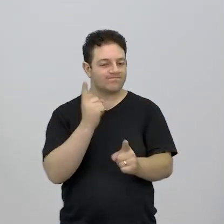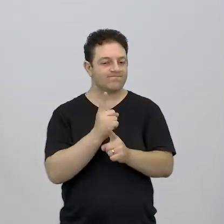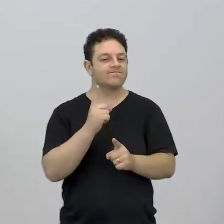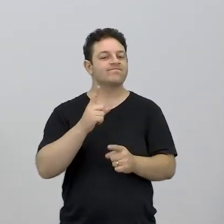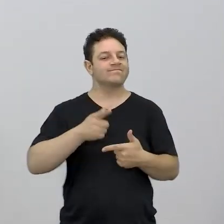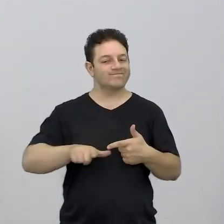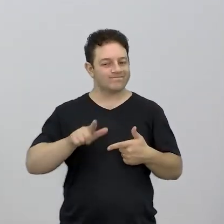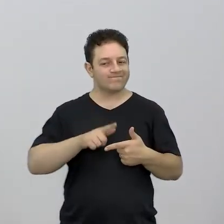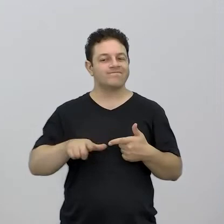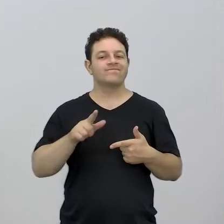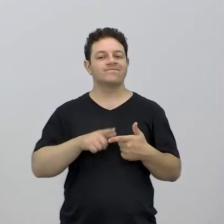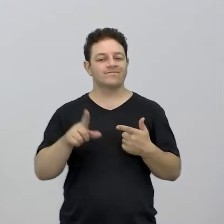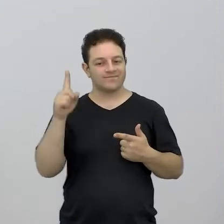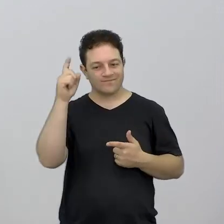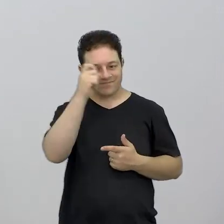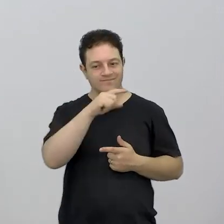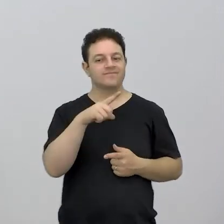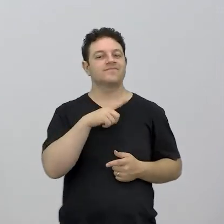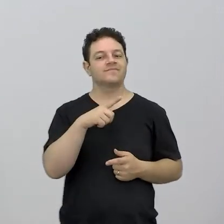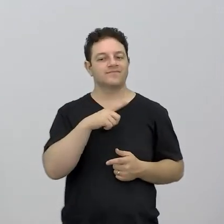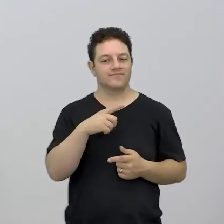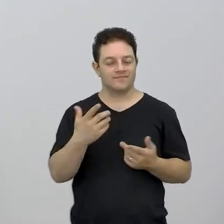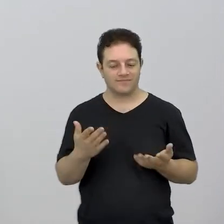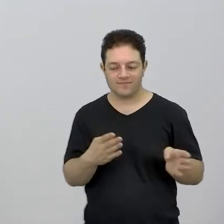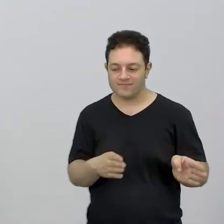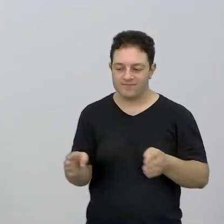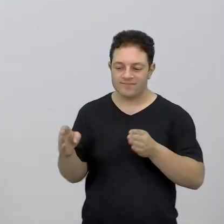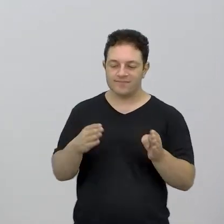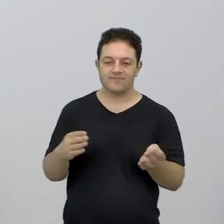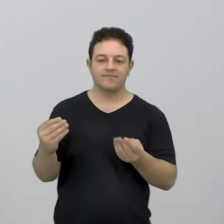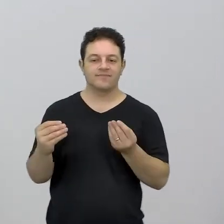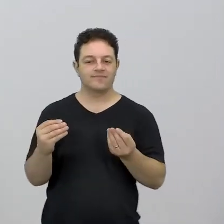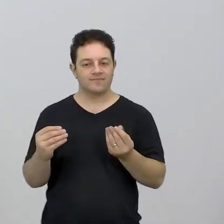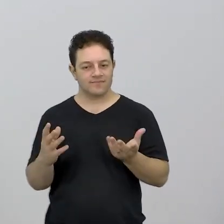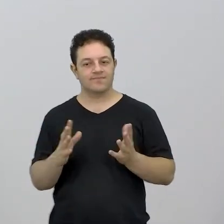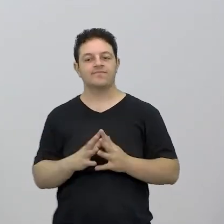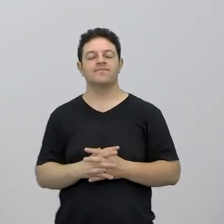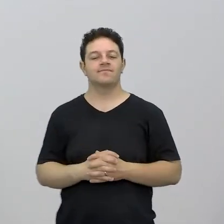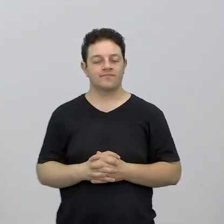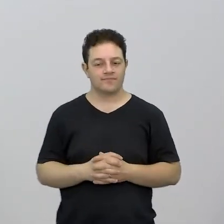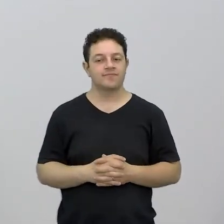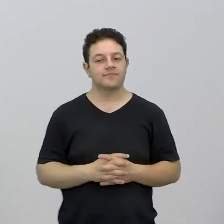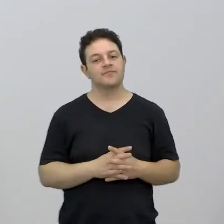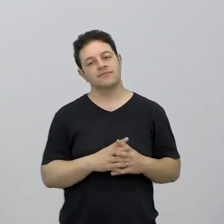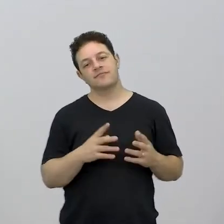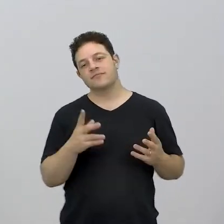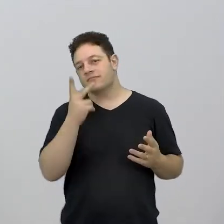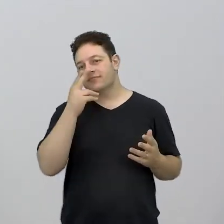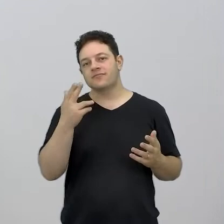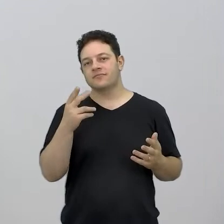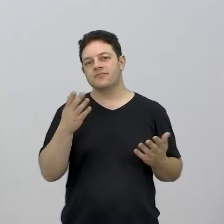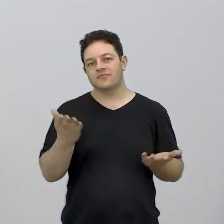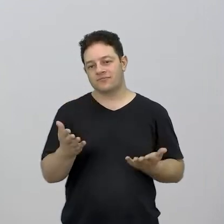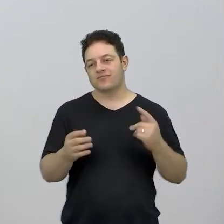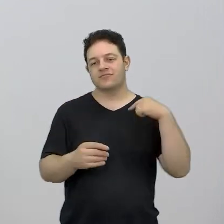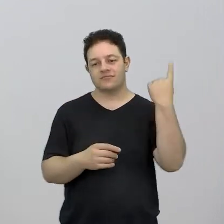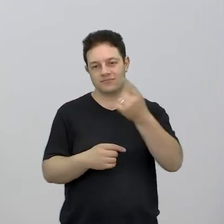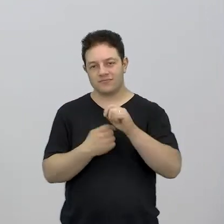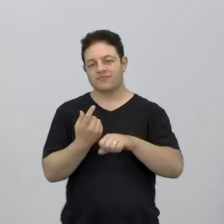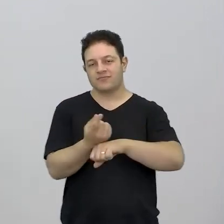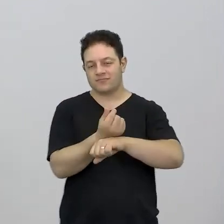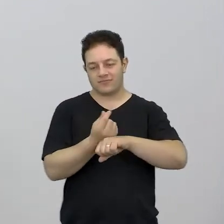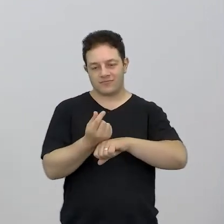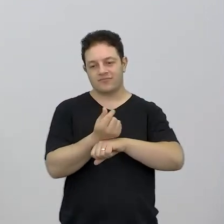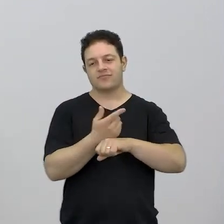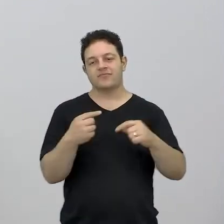desse desenvolvimento das produções em grande escala, né, que imperam no nosso capitalismo